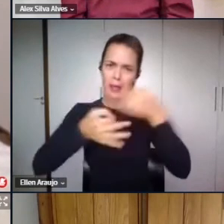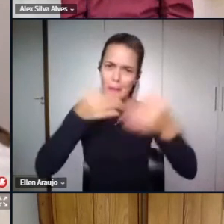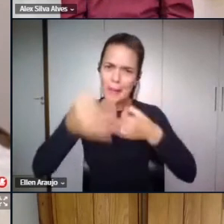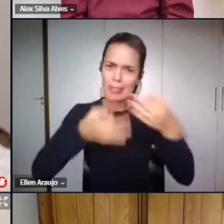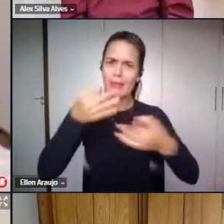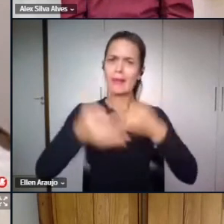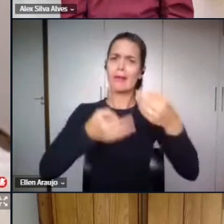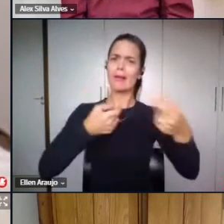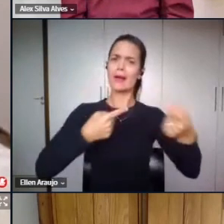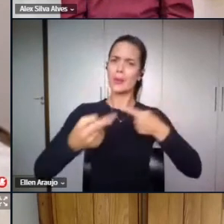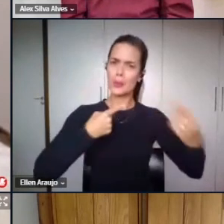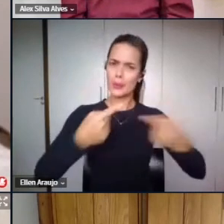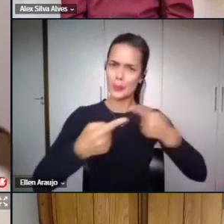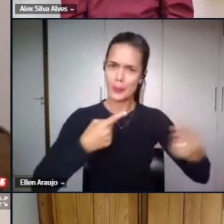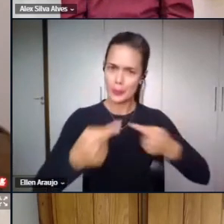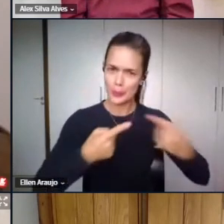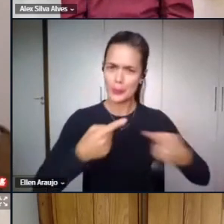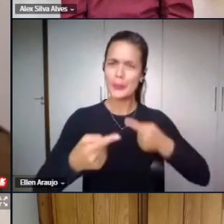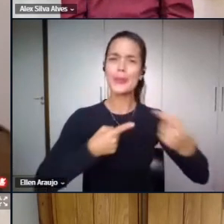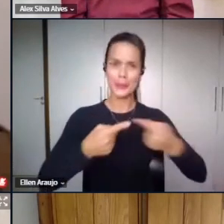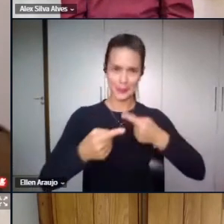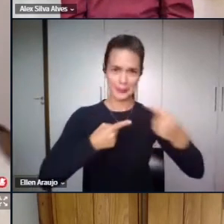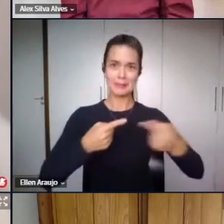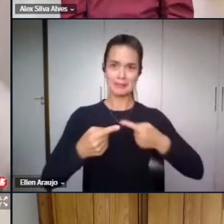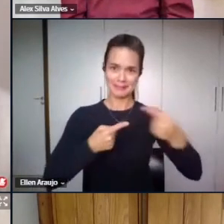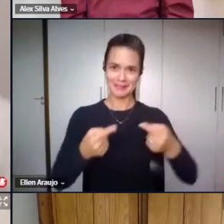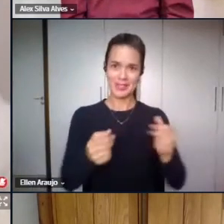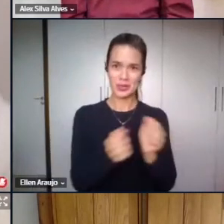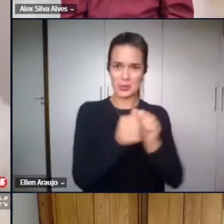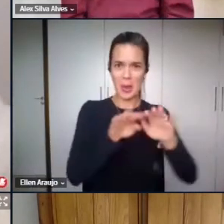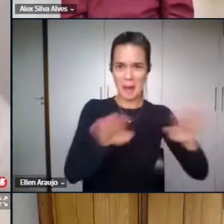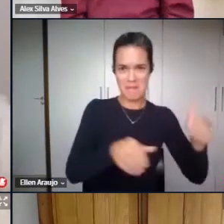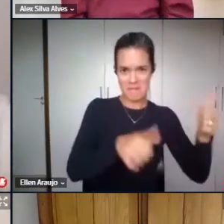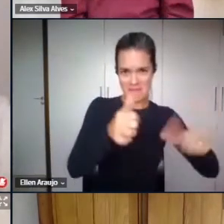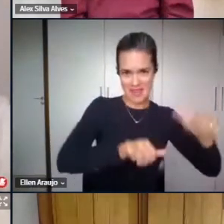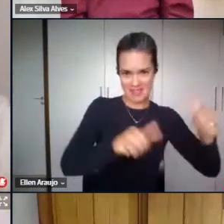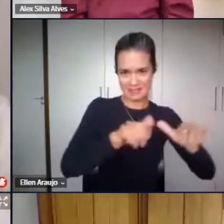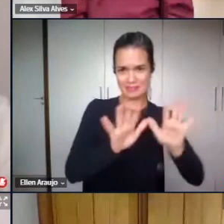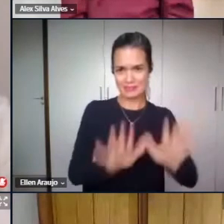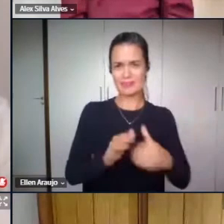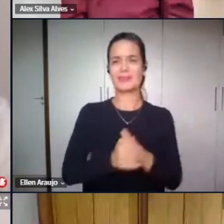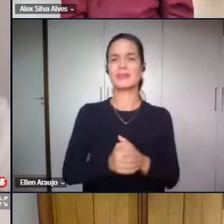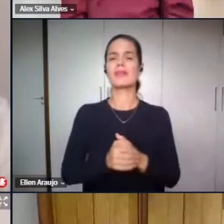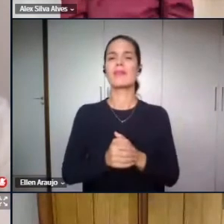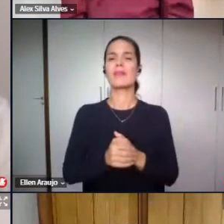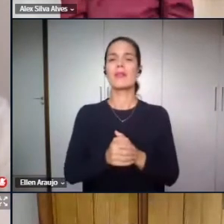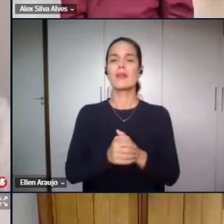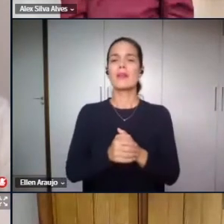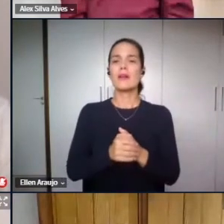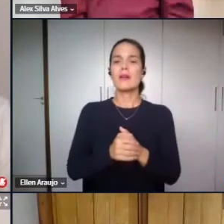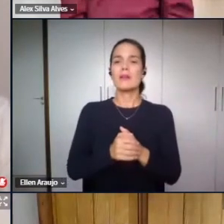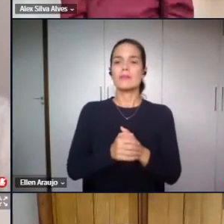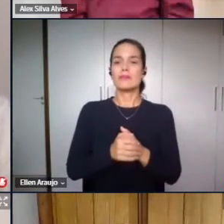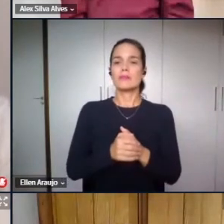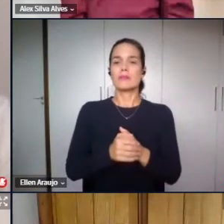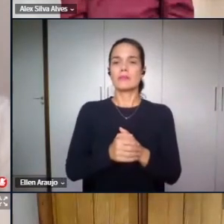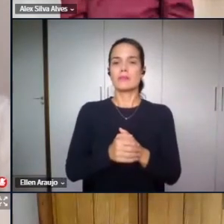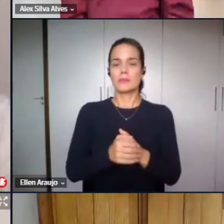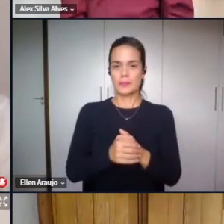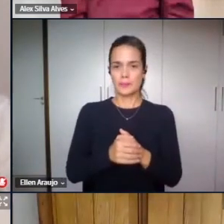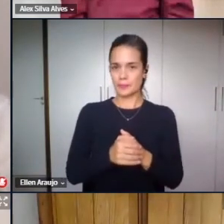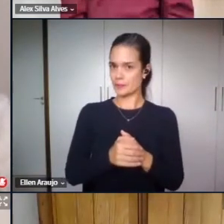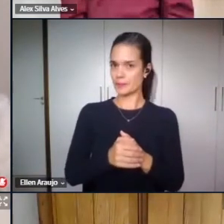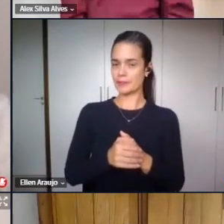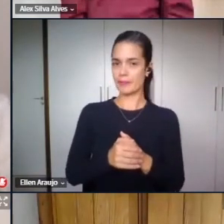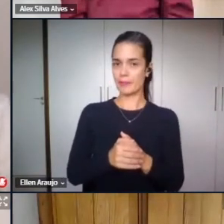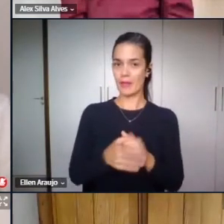ou contra-argumentar com a banca. Agora, eu, assim, antes de caminhar mesmo para a gente